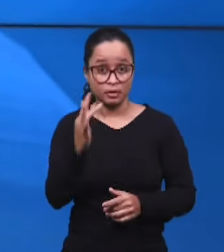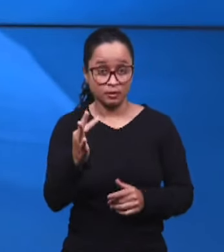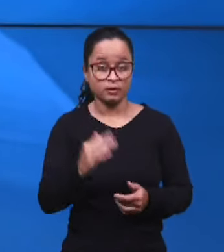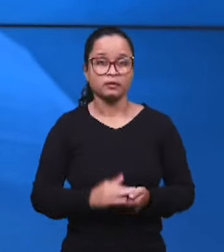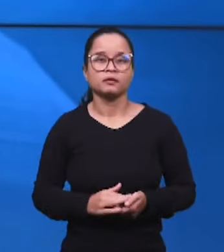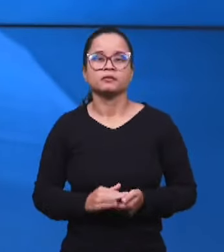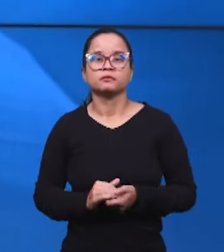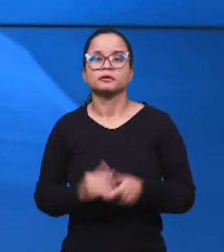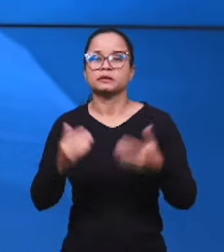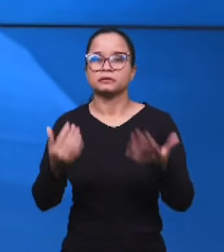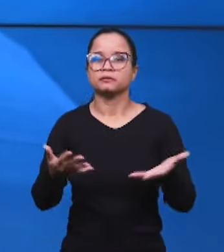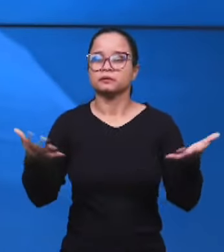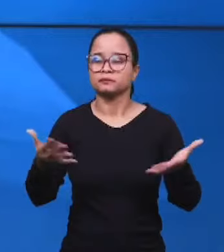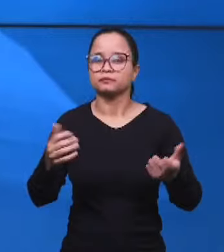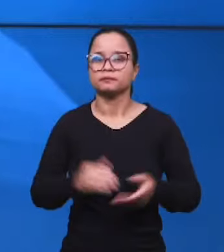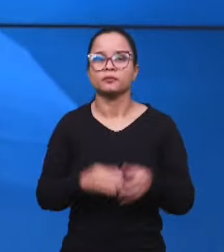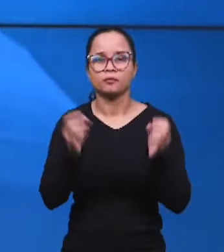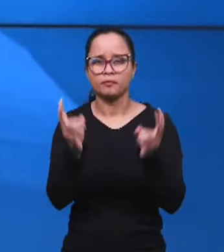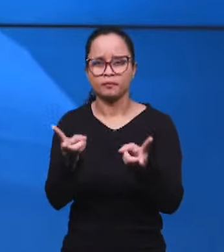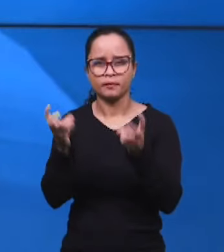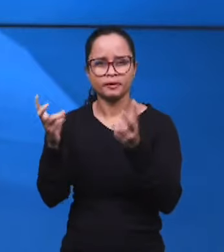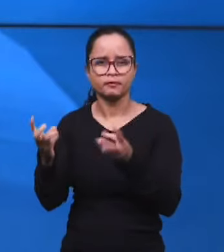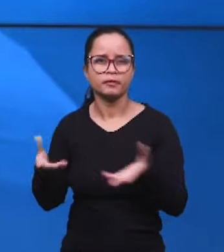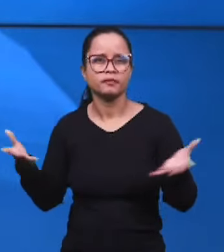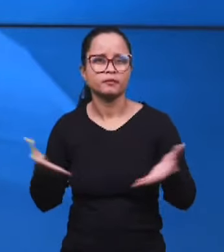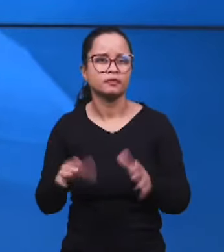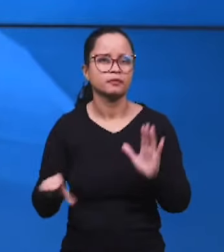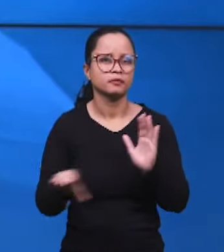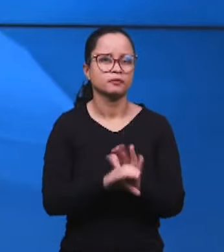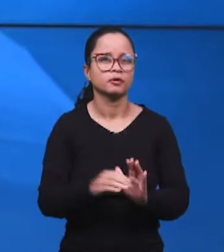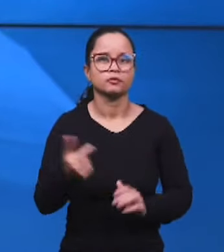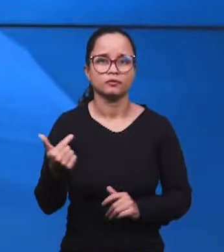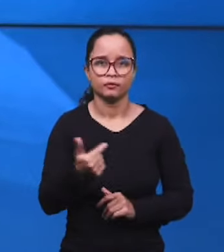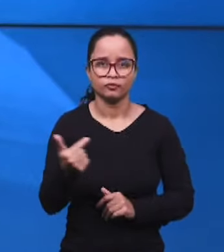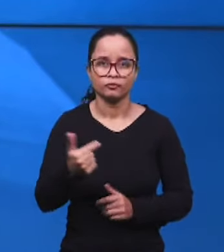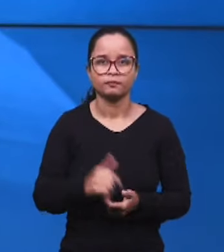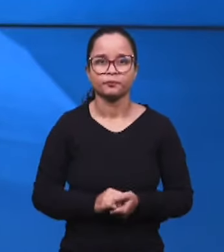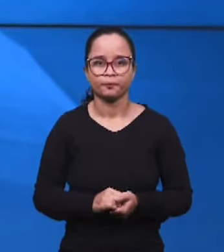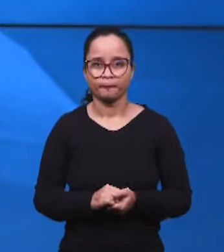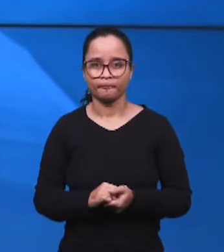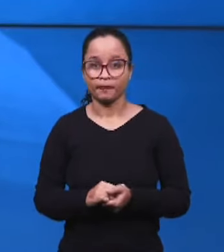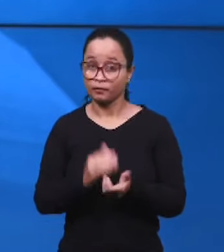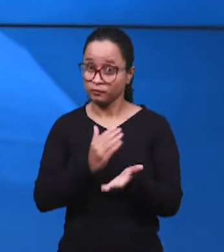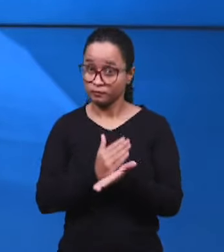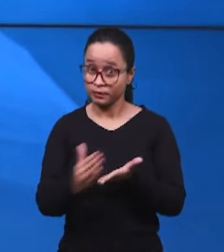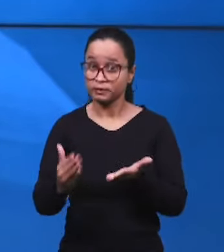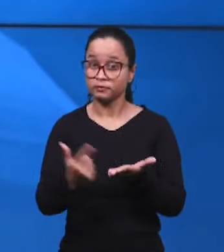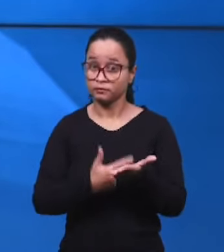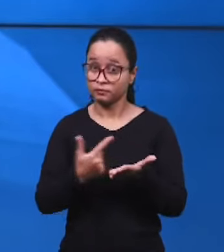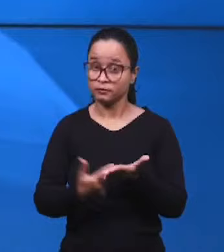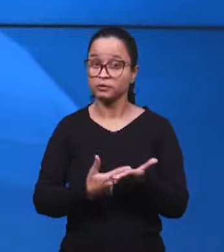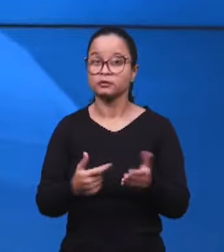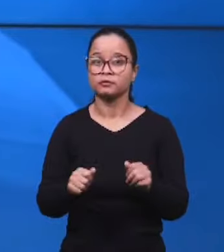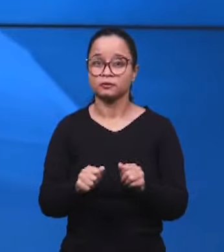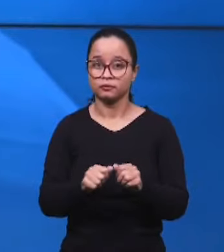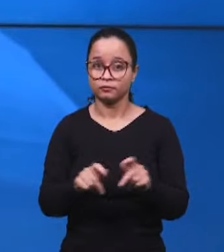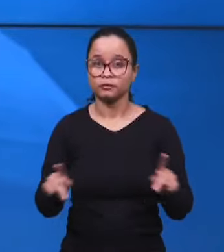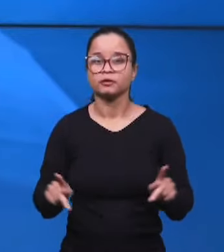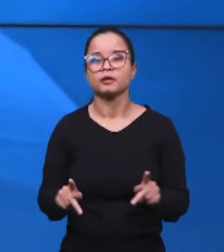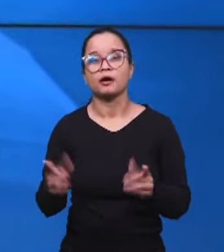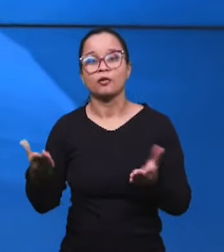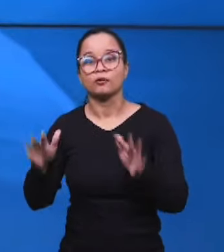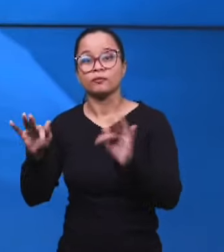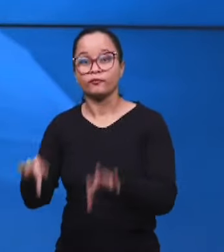e vamos, então, identificar isso agora no capítulo 22. Então nós estamos lá no início do livro, vamos agora para o final do livro, no